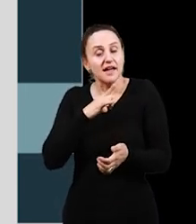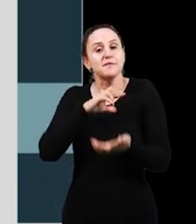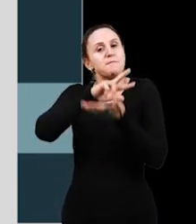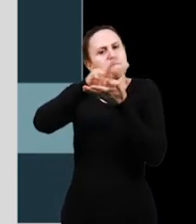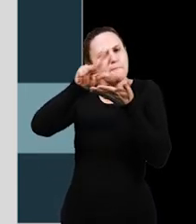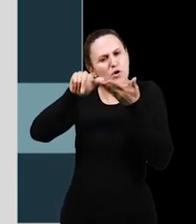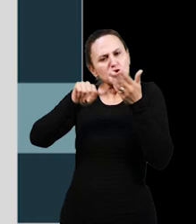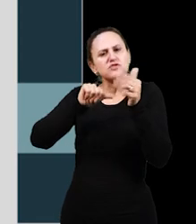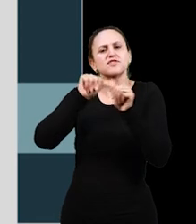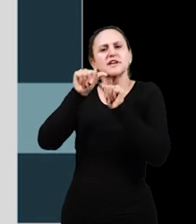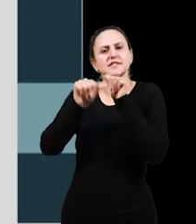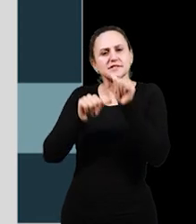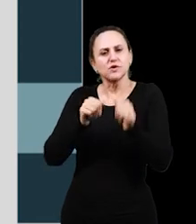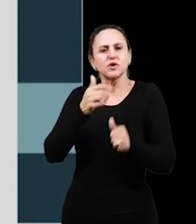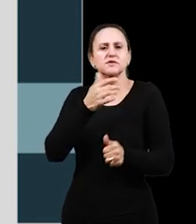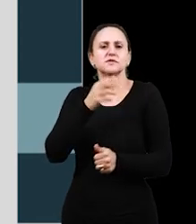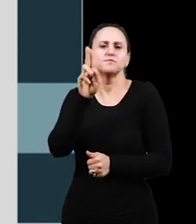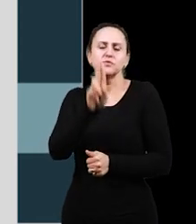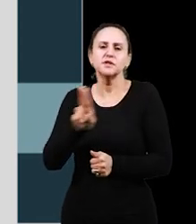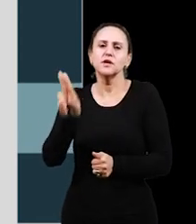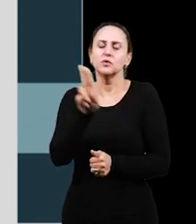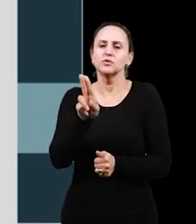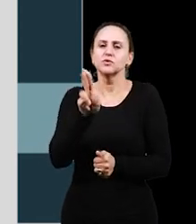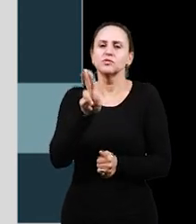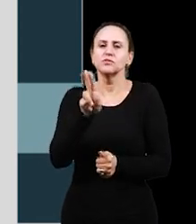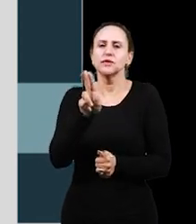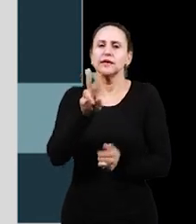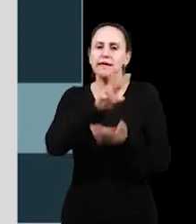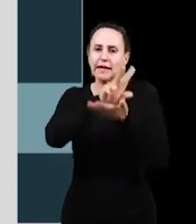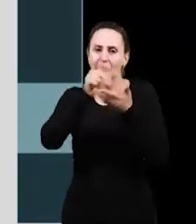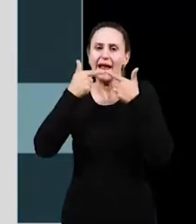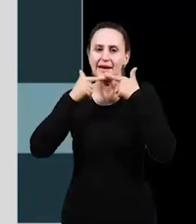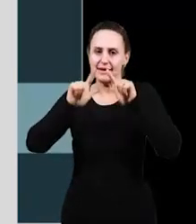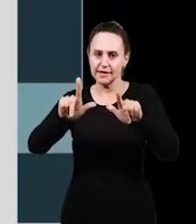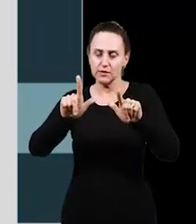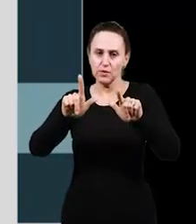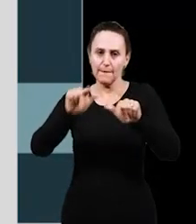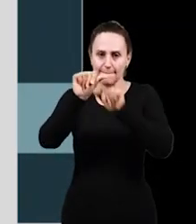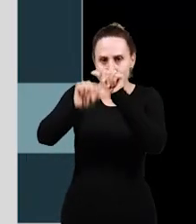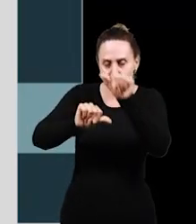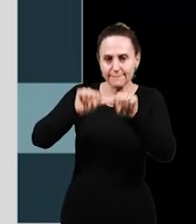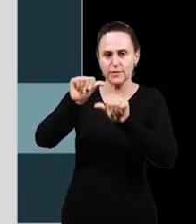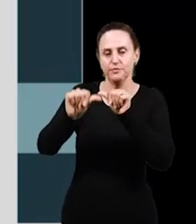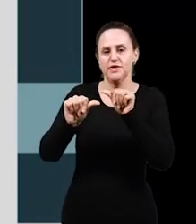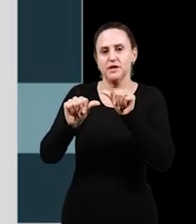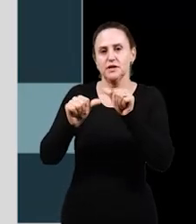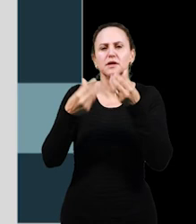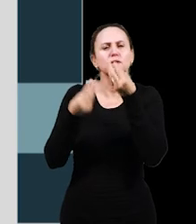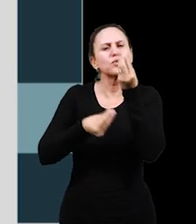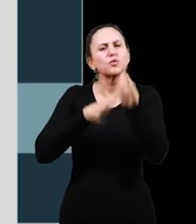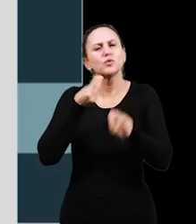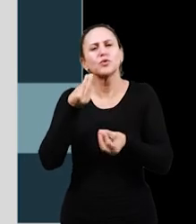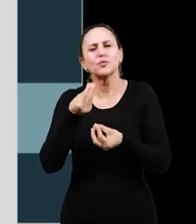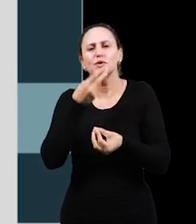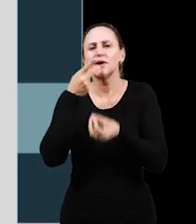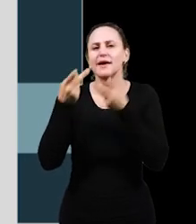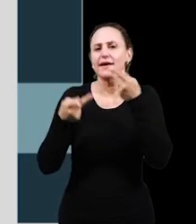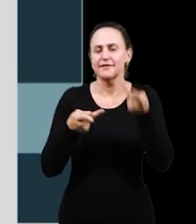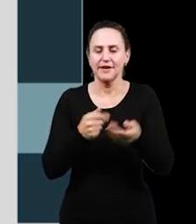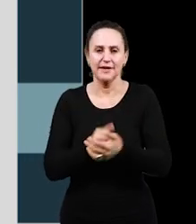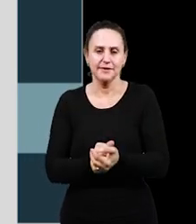modificadas pelo uso Isto é as línguas variam e mudam e portanto é necessário observar a língua como ela é falada